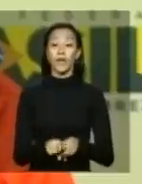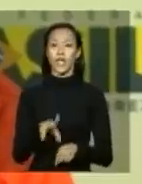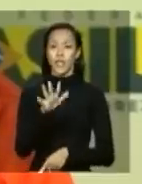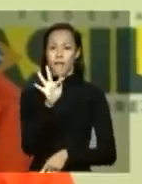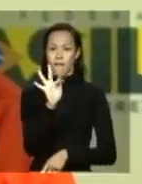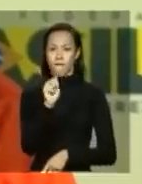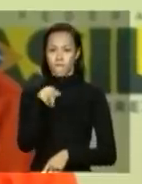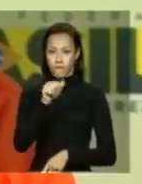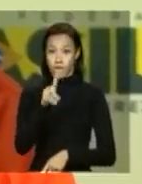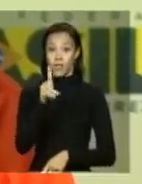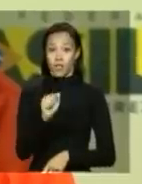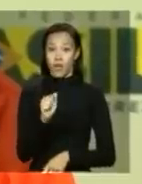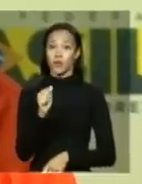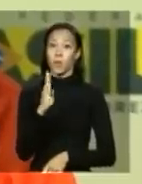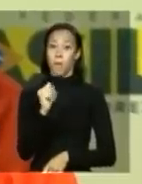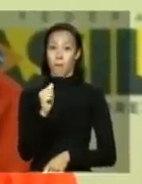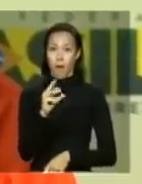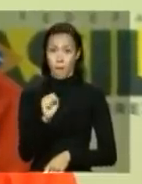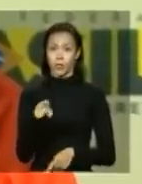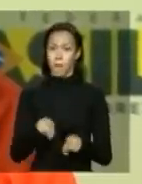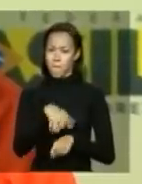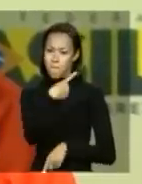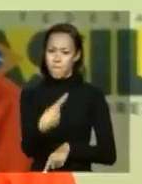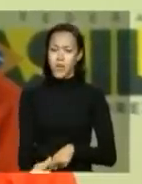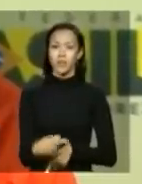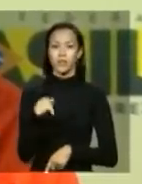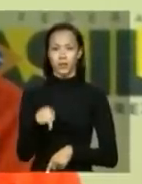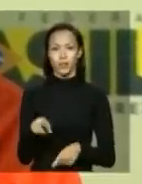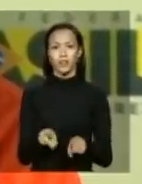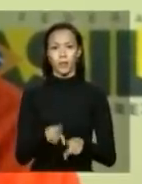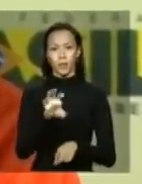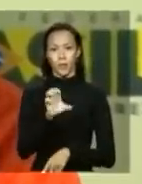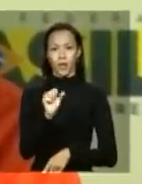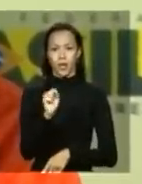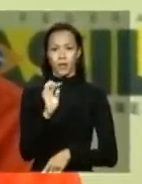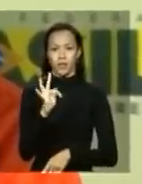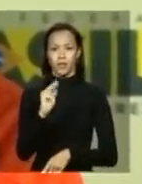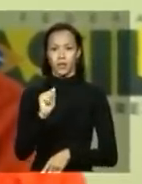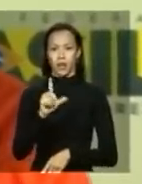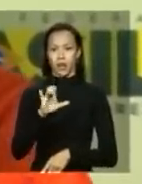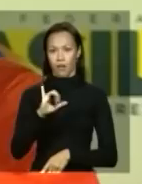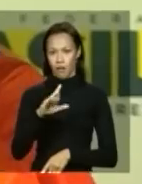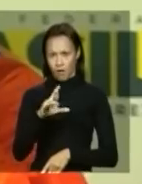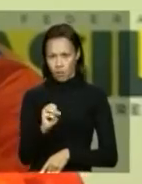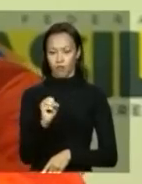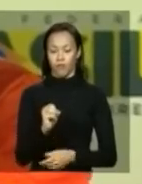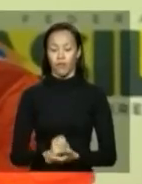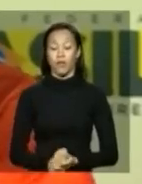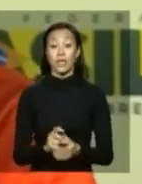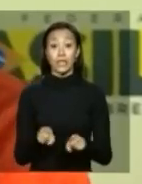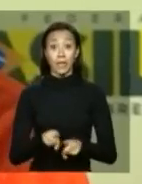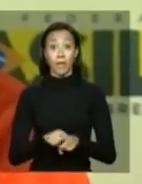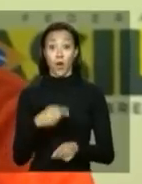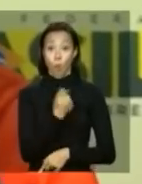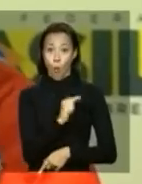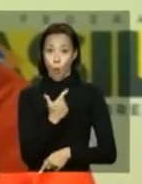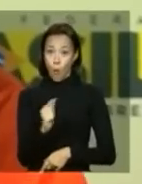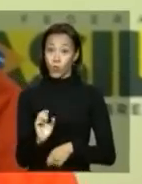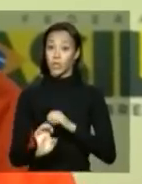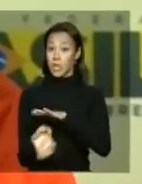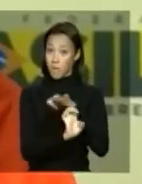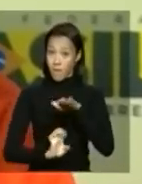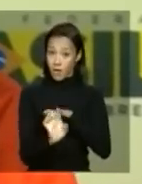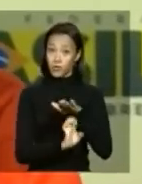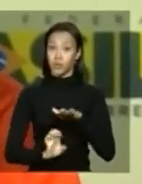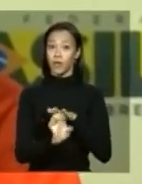Fernando Barbosa, presidente do Estaleiro Enseada do Paraguaçu. Os empresários